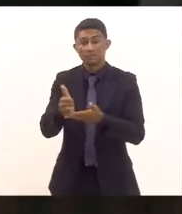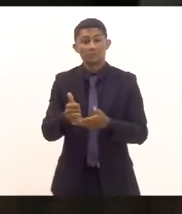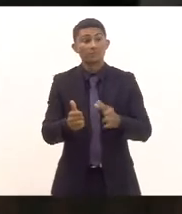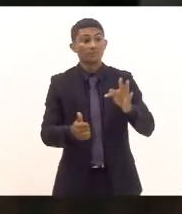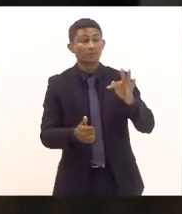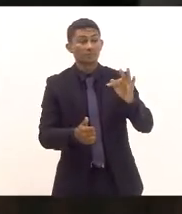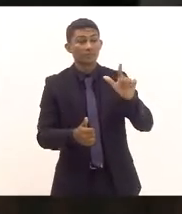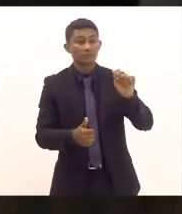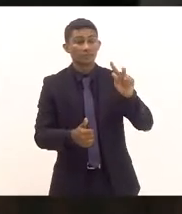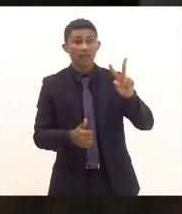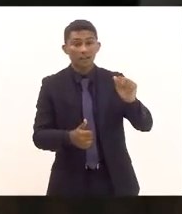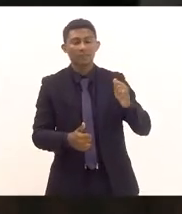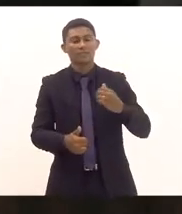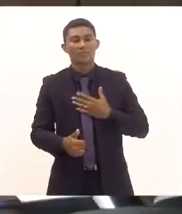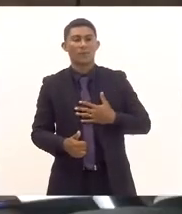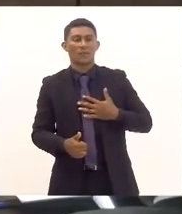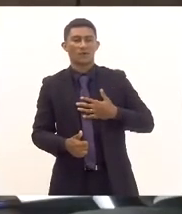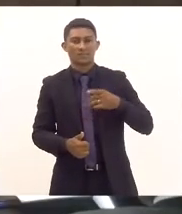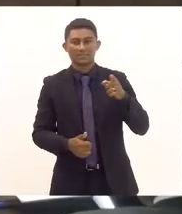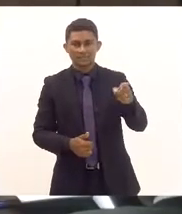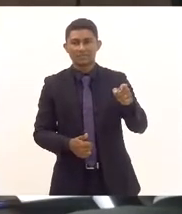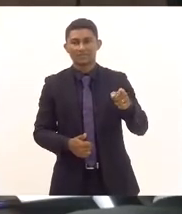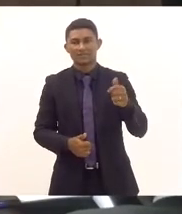Flavinha Olá boa